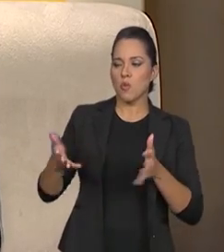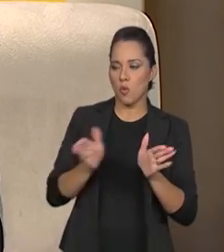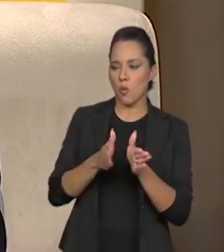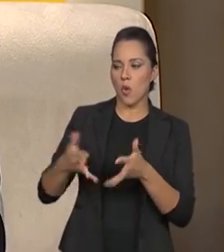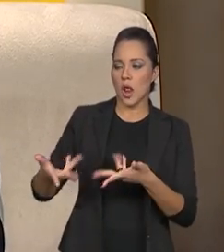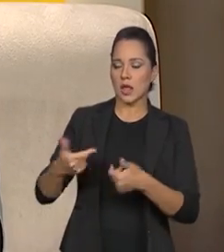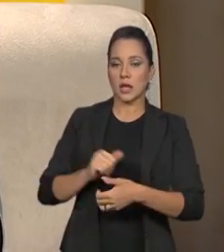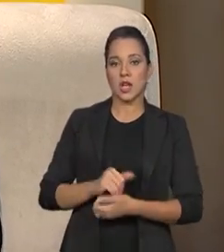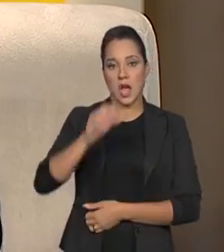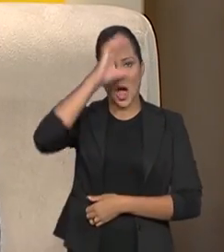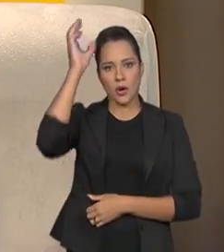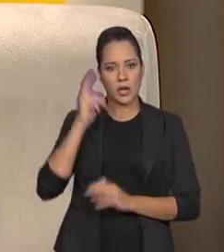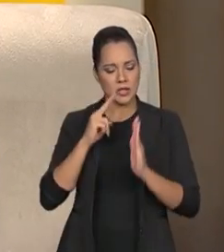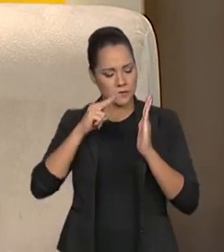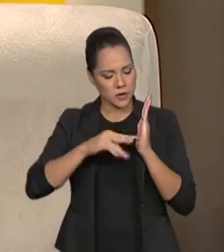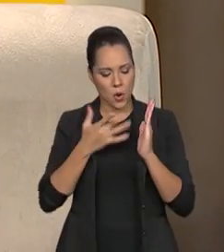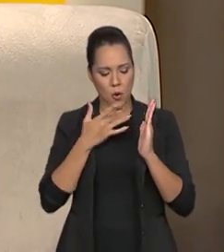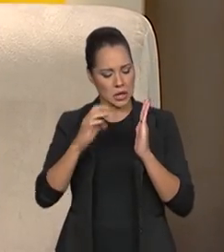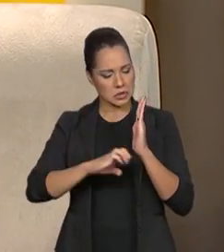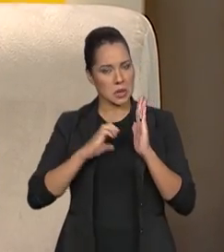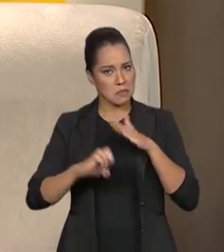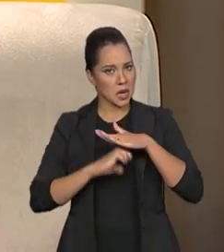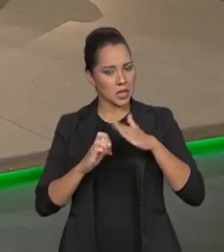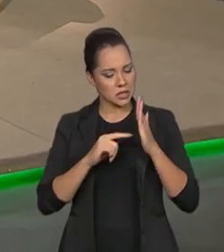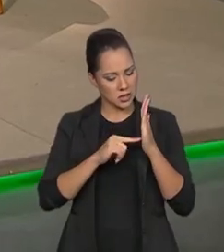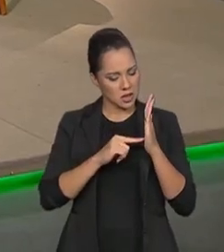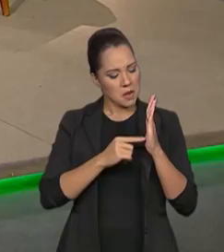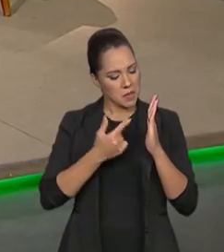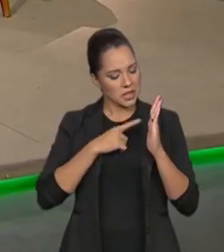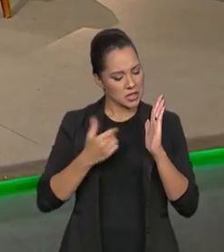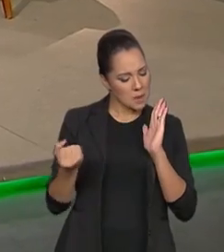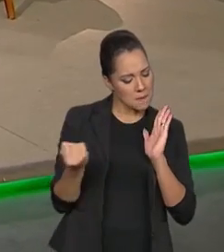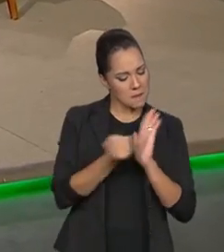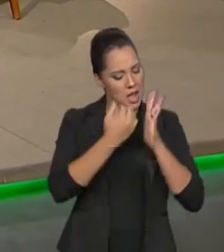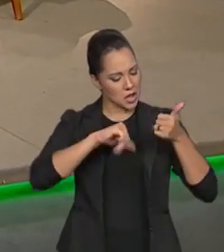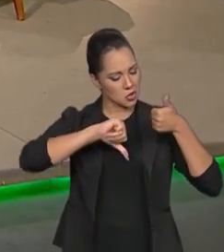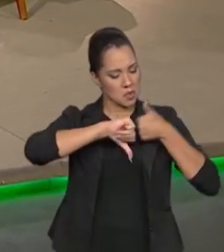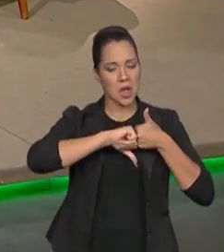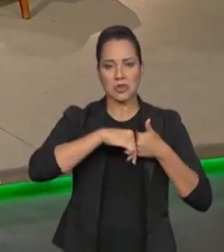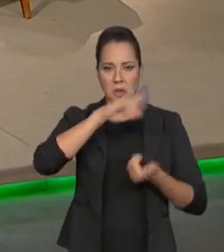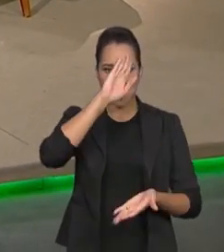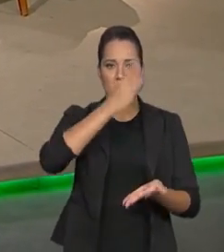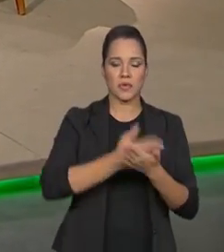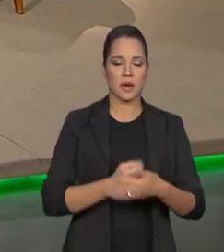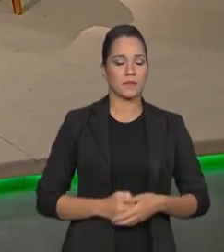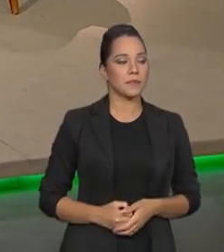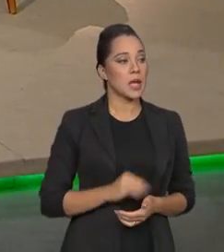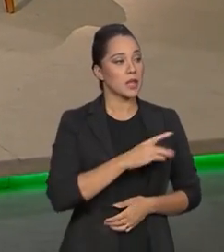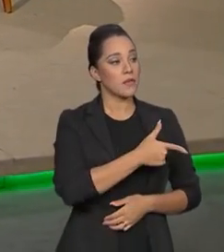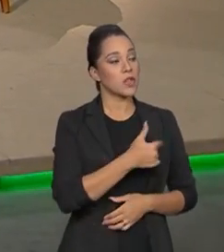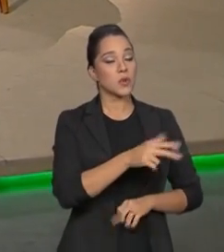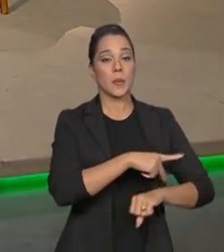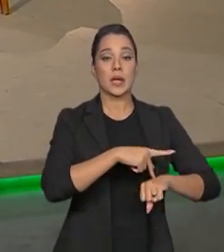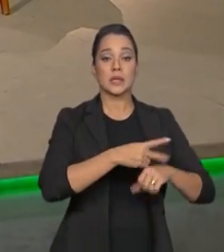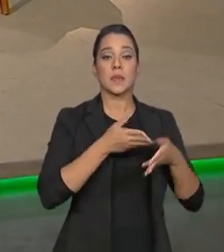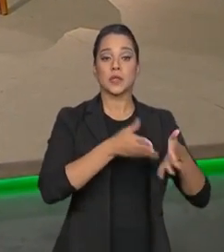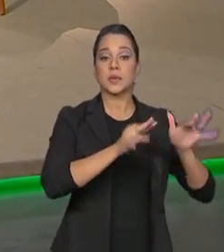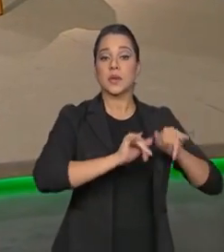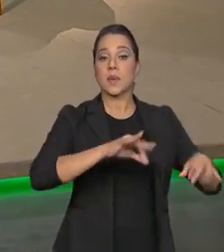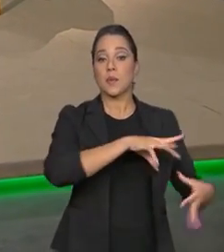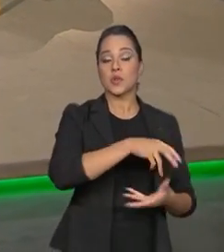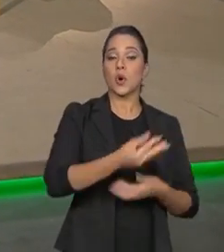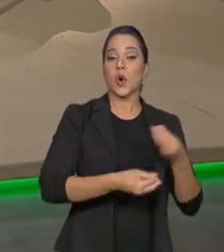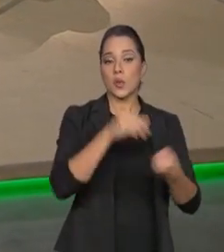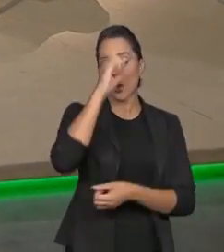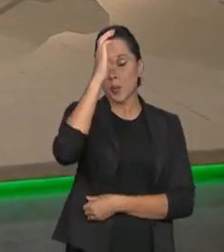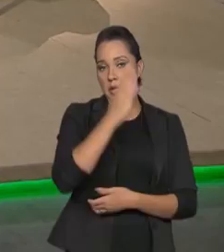o consumidori assim poxa não conheço a empresa mas tá com selo do Inmetro aqui então posso confiar que participa por essa Campanha Mundial como é que